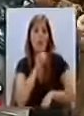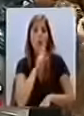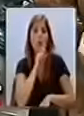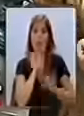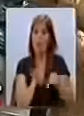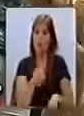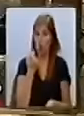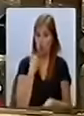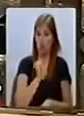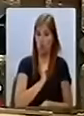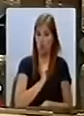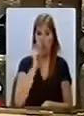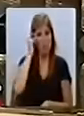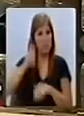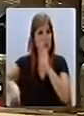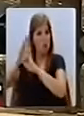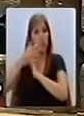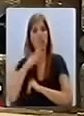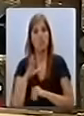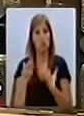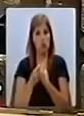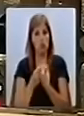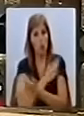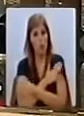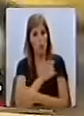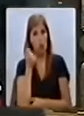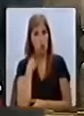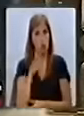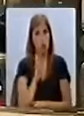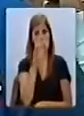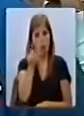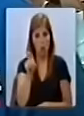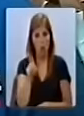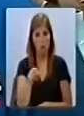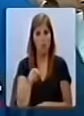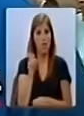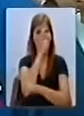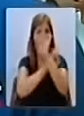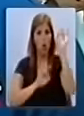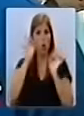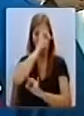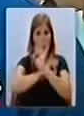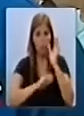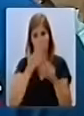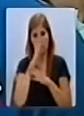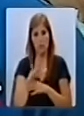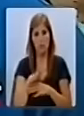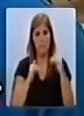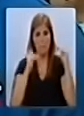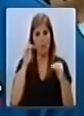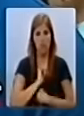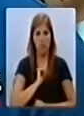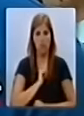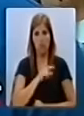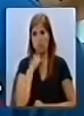curso, pensarem em ir para fora. Com ela vai o amigo de curso, João Silva. Na Europa, por exemplo, com a minha média, não dava para ir logo para o